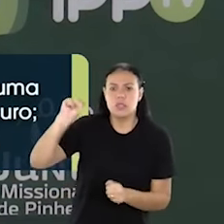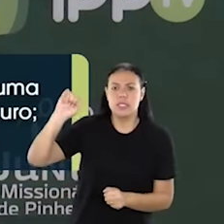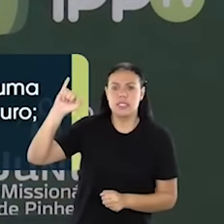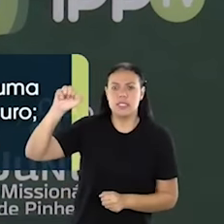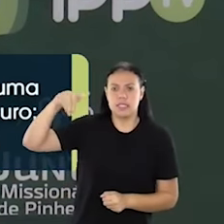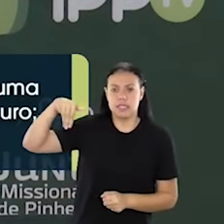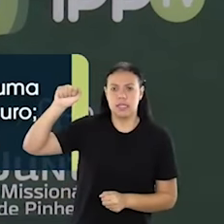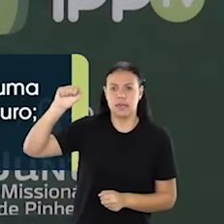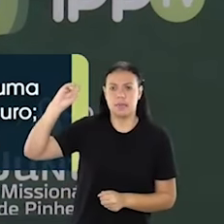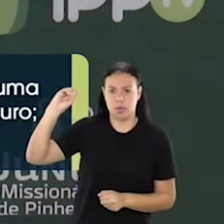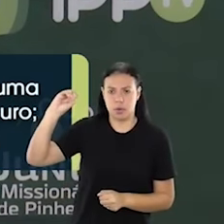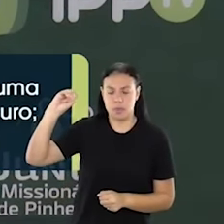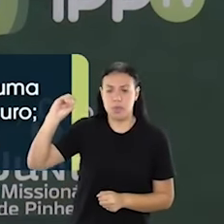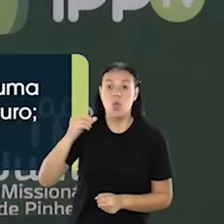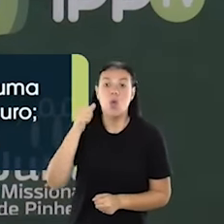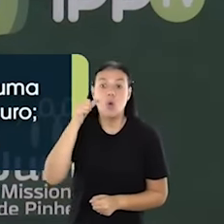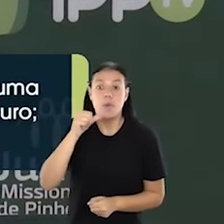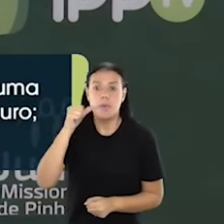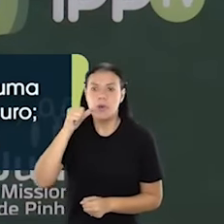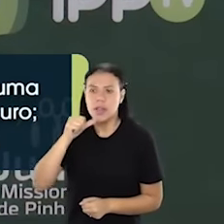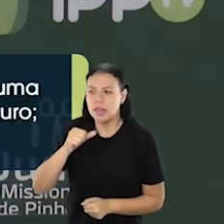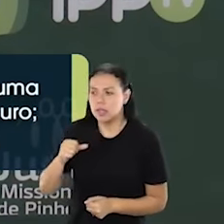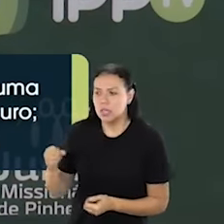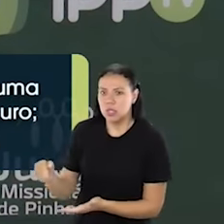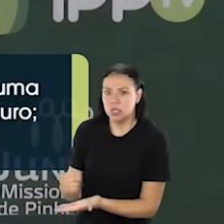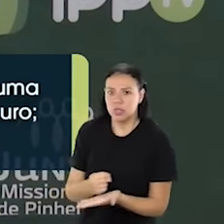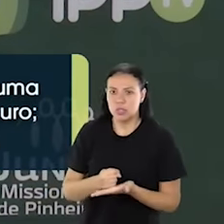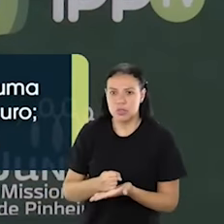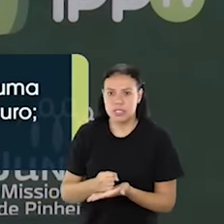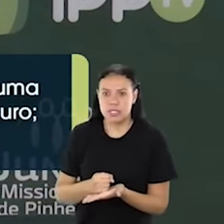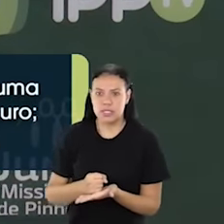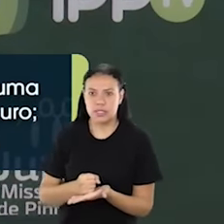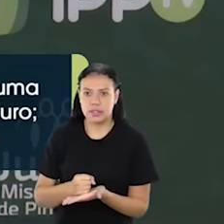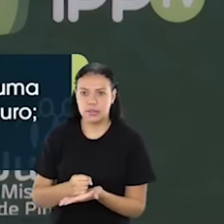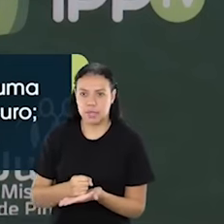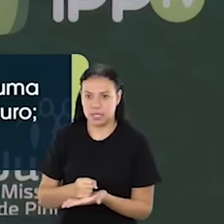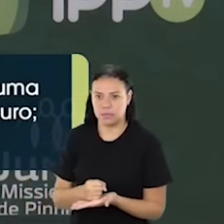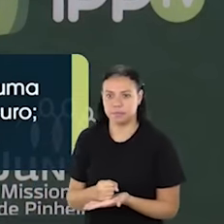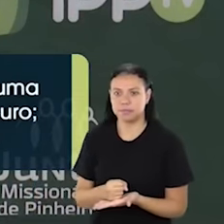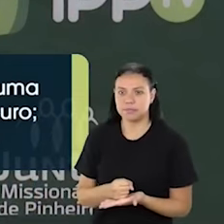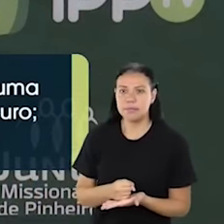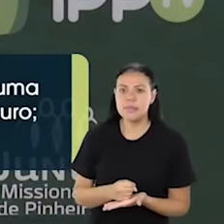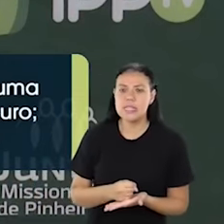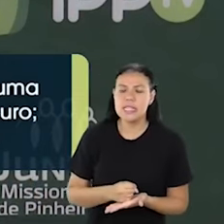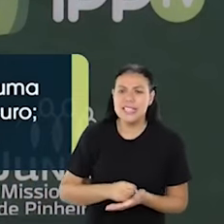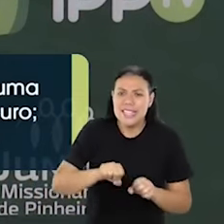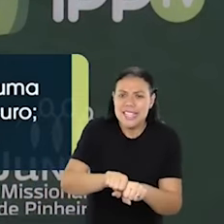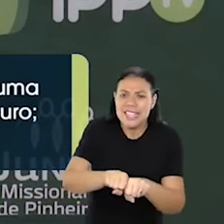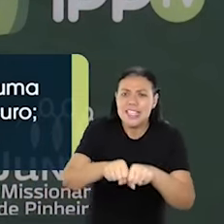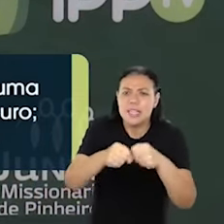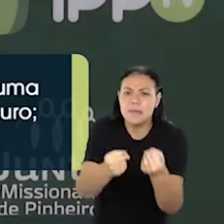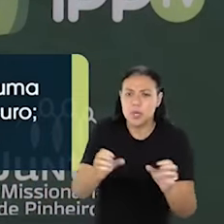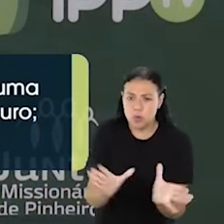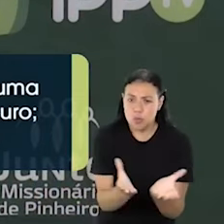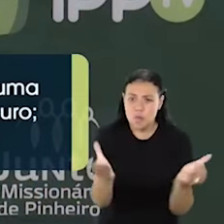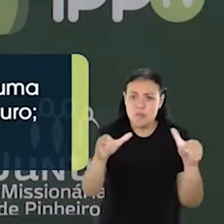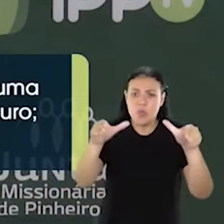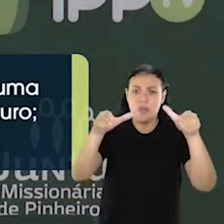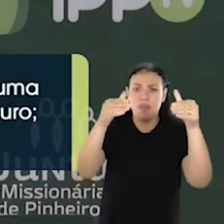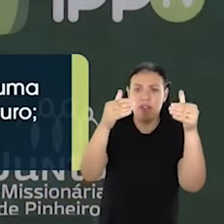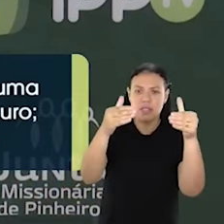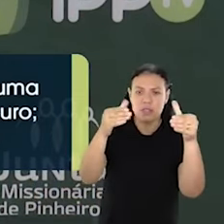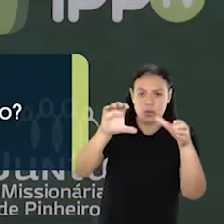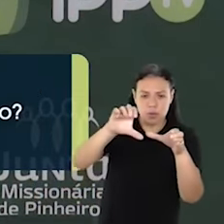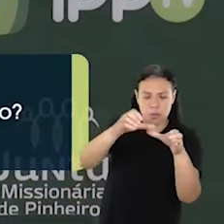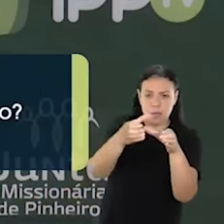vaso de alabastro com preciosíssimo perfume de nardo puro. E quebrando o alabastro, derramou o bálsamo sobre a cabeça